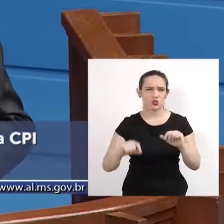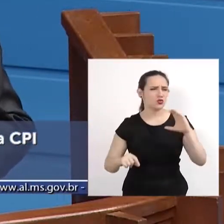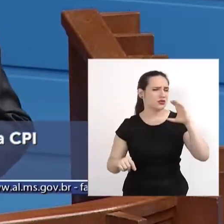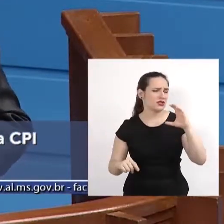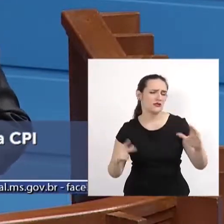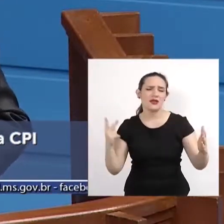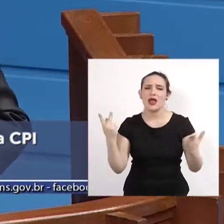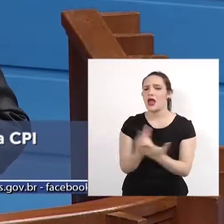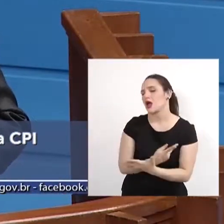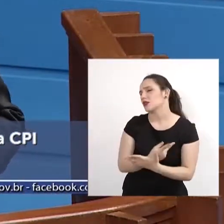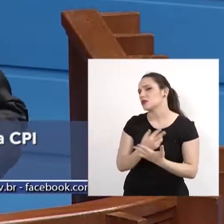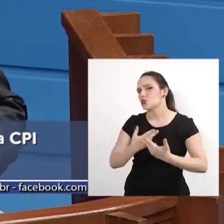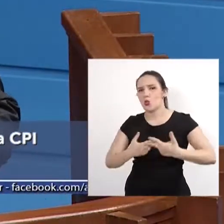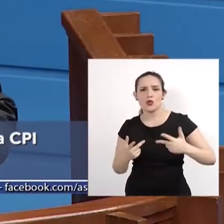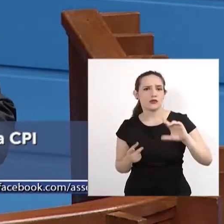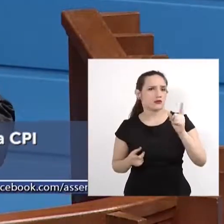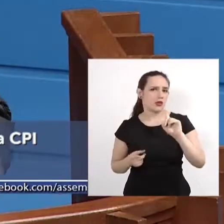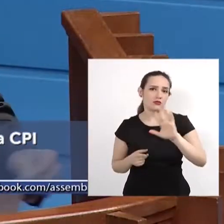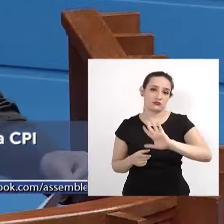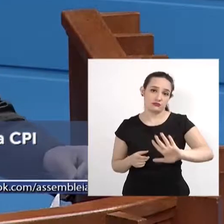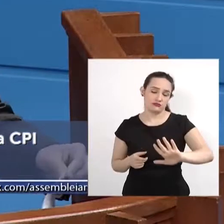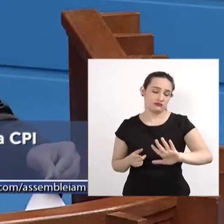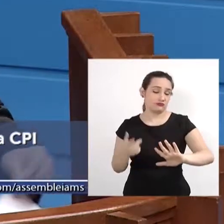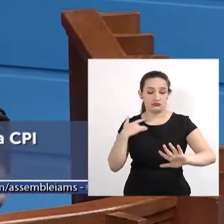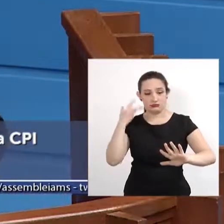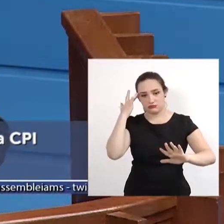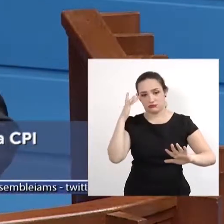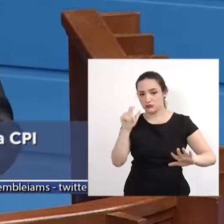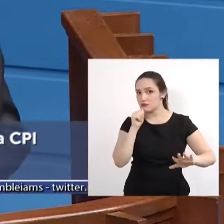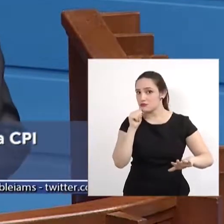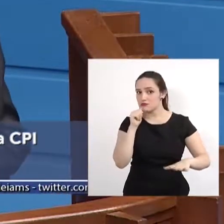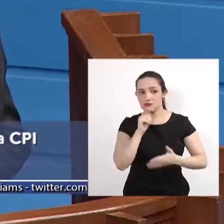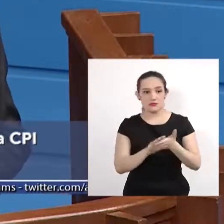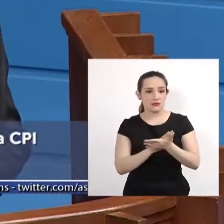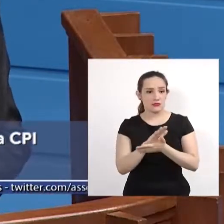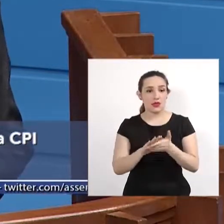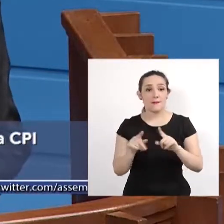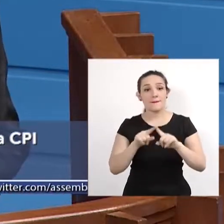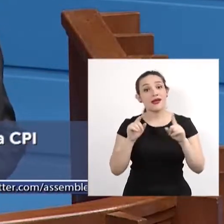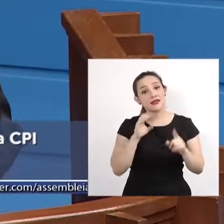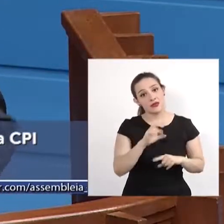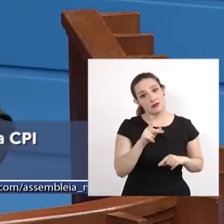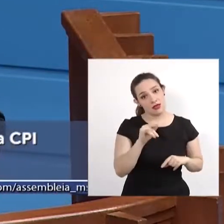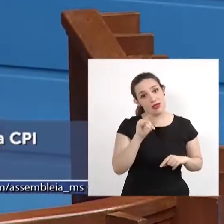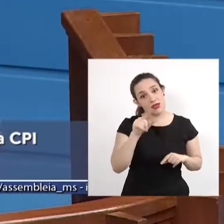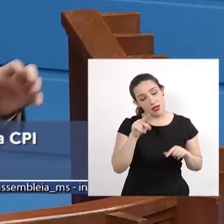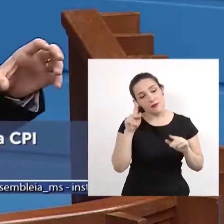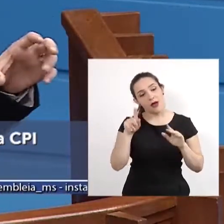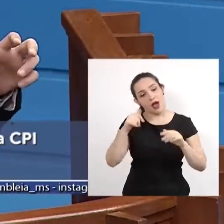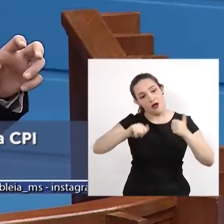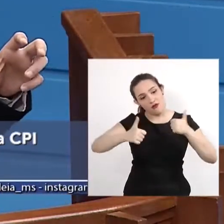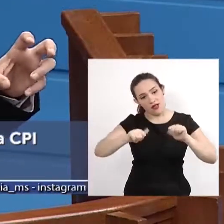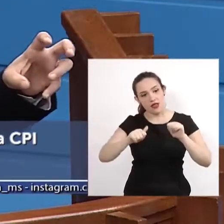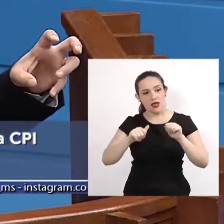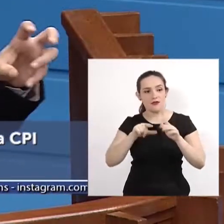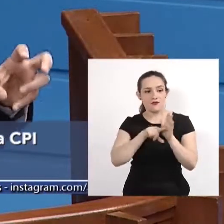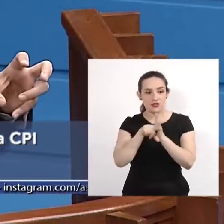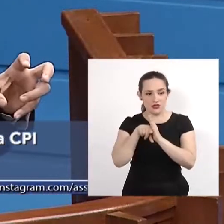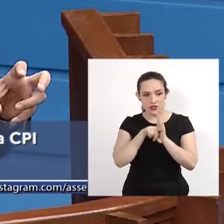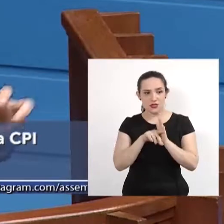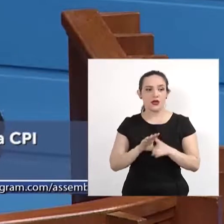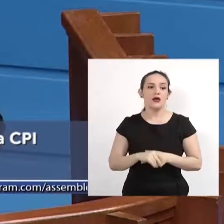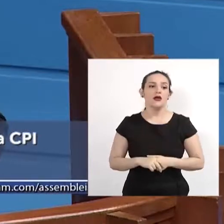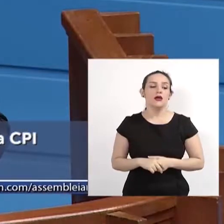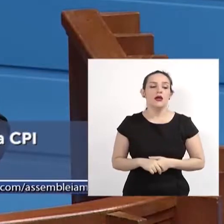serão semelhantes ou idênticos, ainda não sabemos, a CPI servirá justamente para isso. Mas temos que colher todas